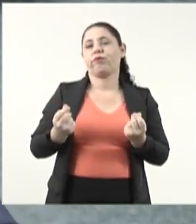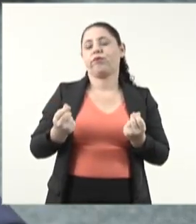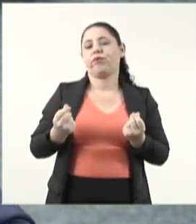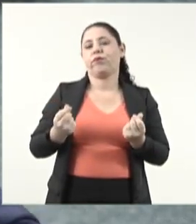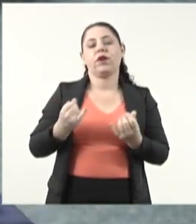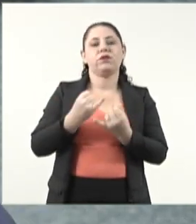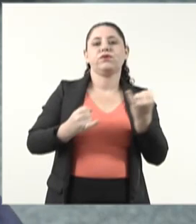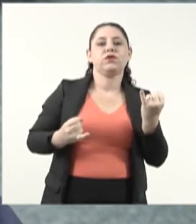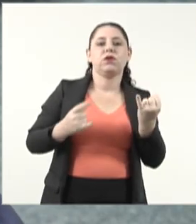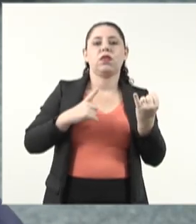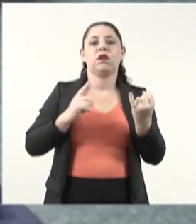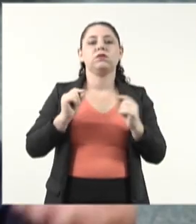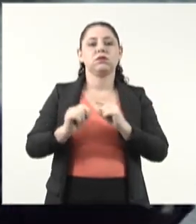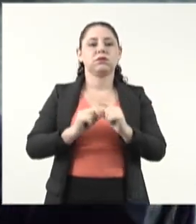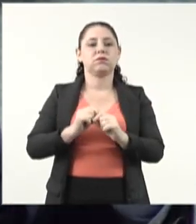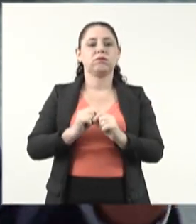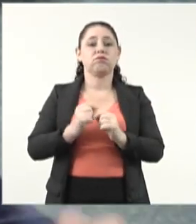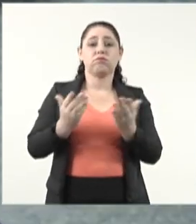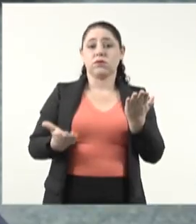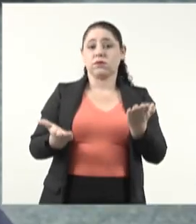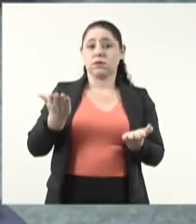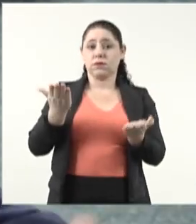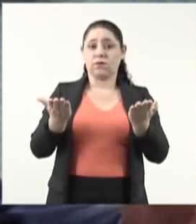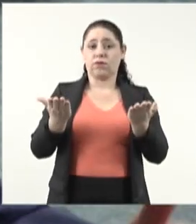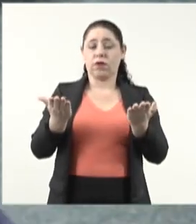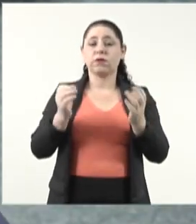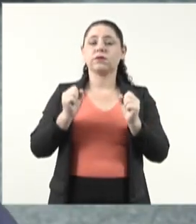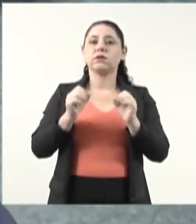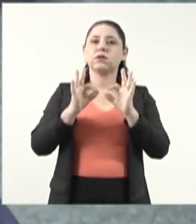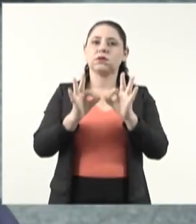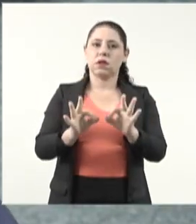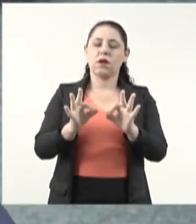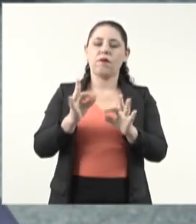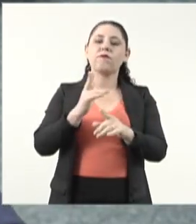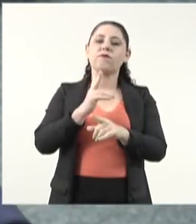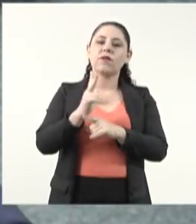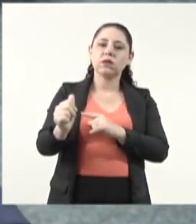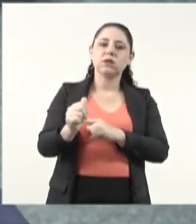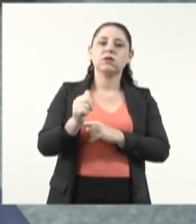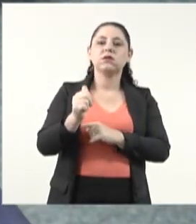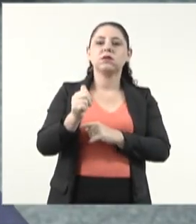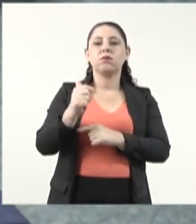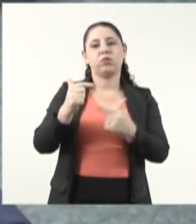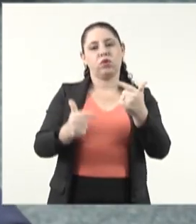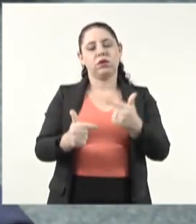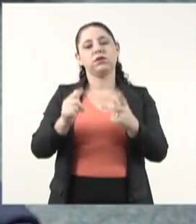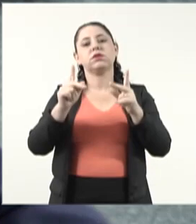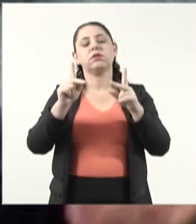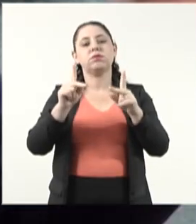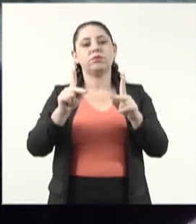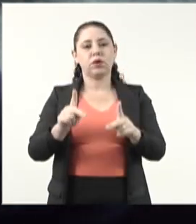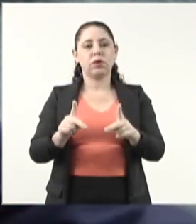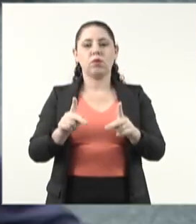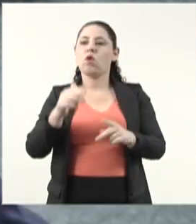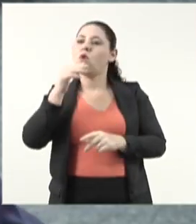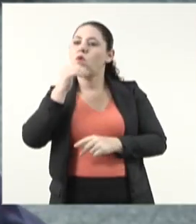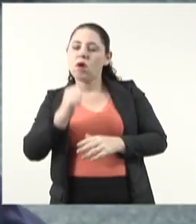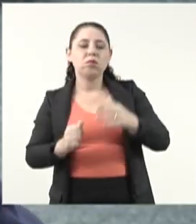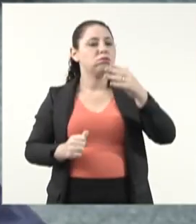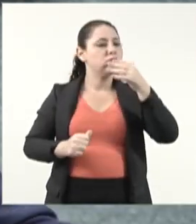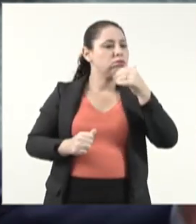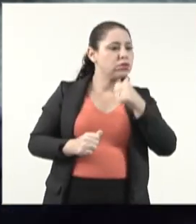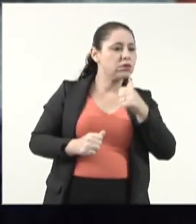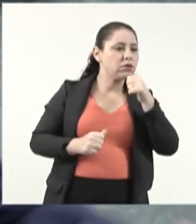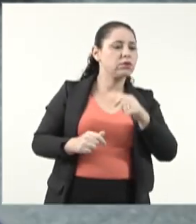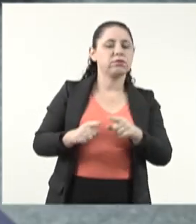repartido mesmo, para que a gente tenha equilíbrio, porque tenho certeza que quem vai ganhar com isso vão ser as políticas públicas, tanto para homens quanto